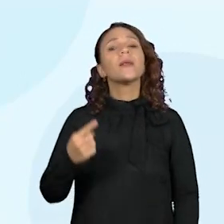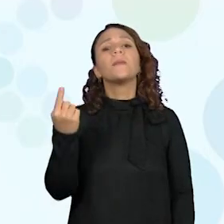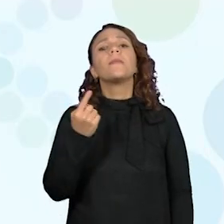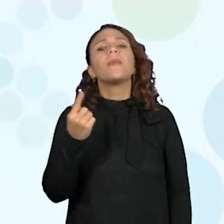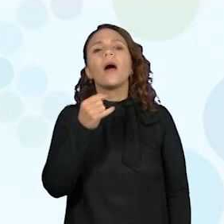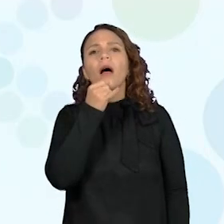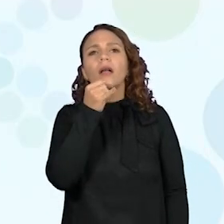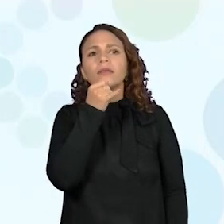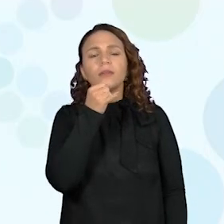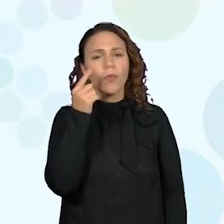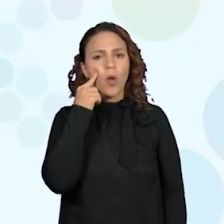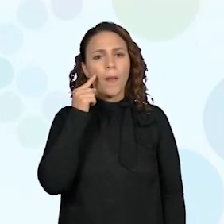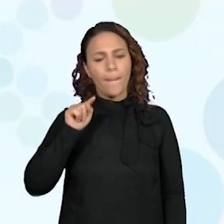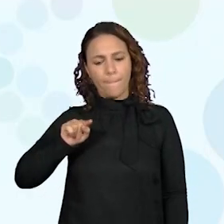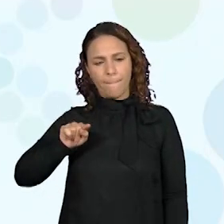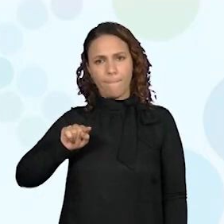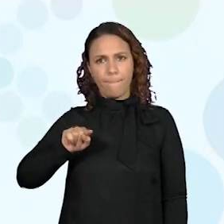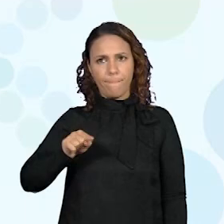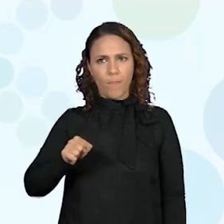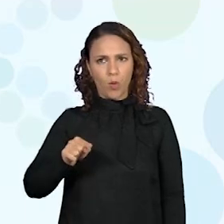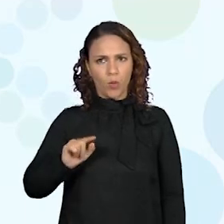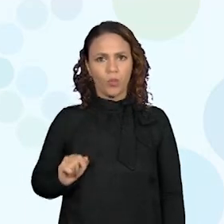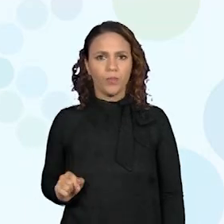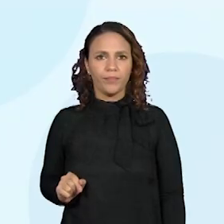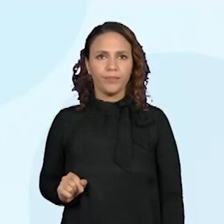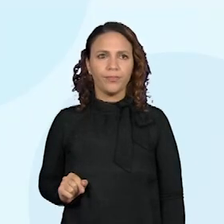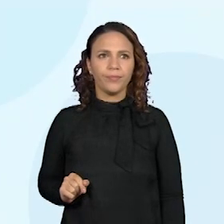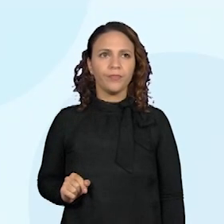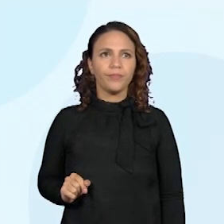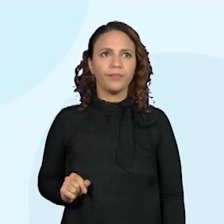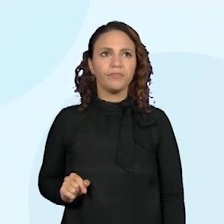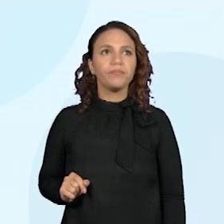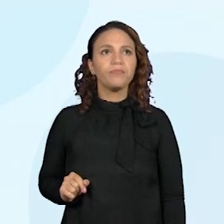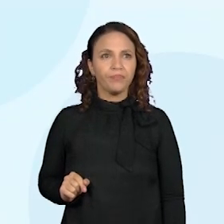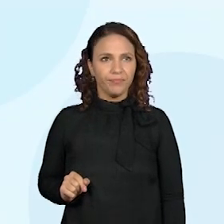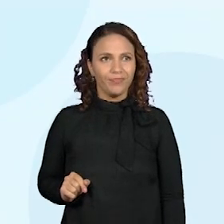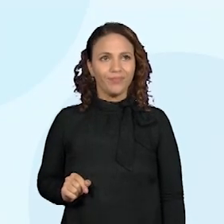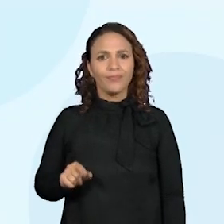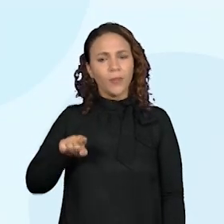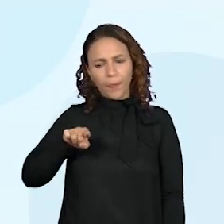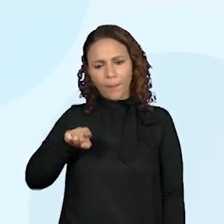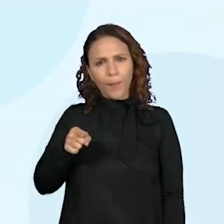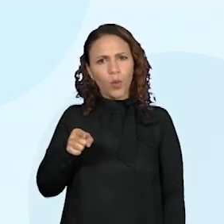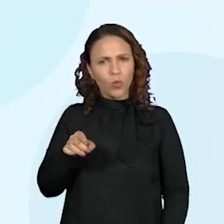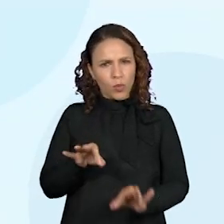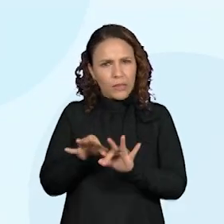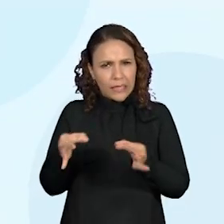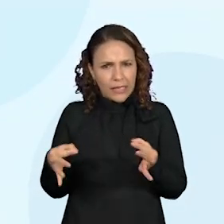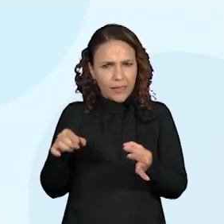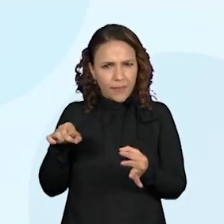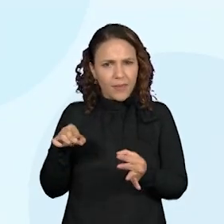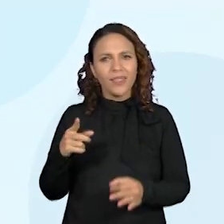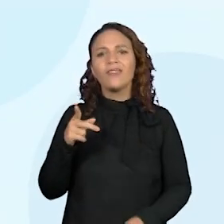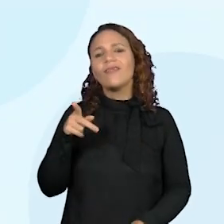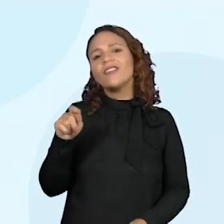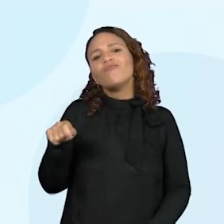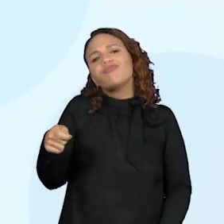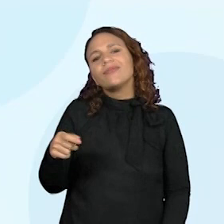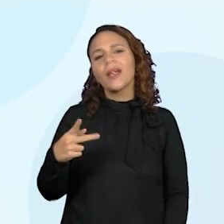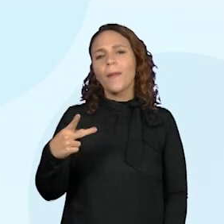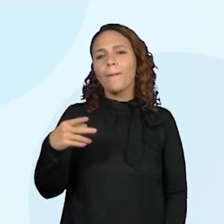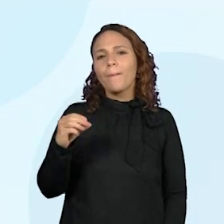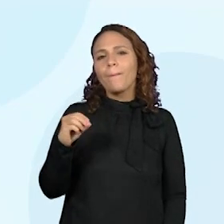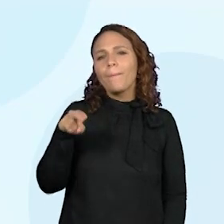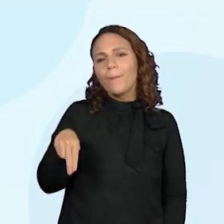final. Opa! Vamos lá, voltou. Canetinha. Vamos colocar a caneta